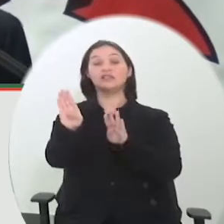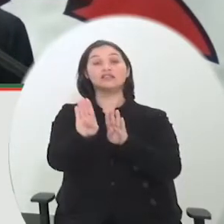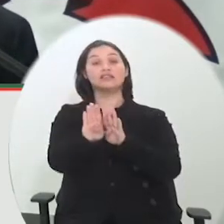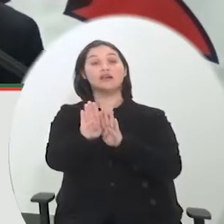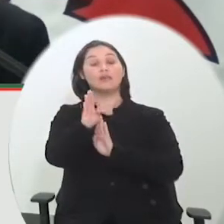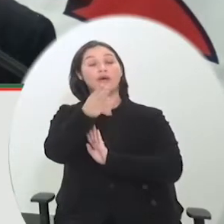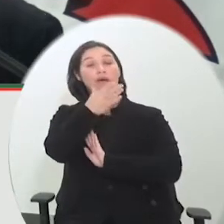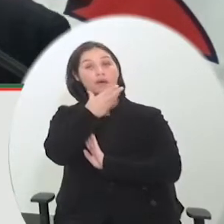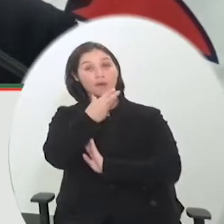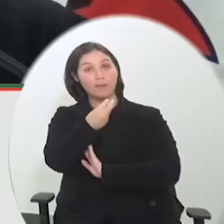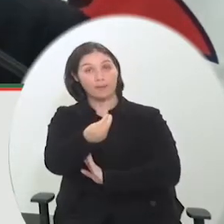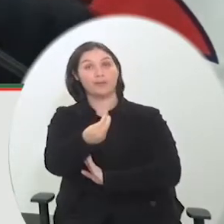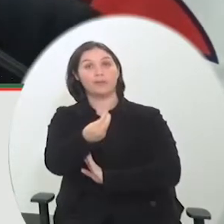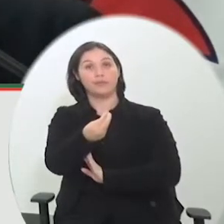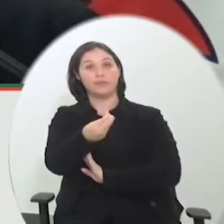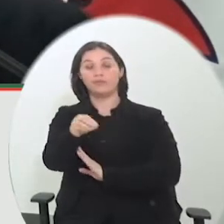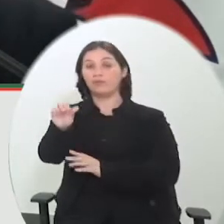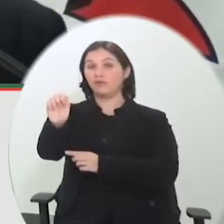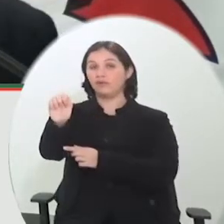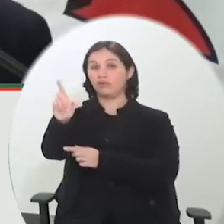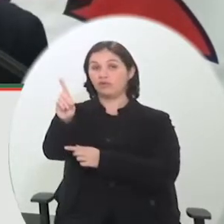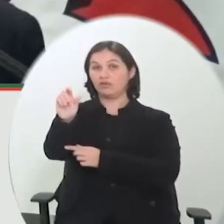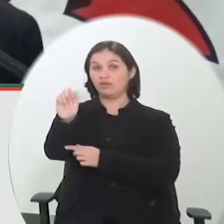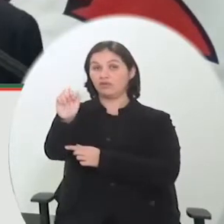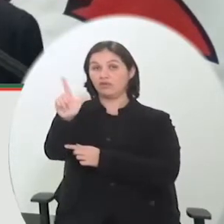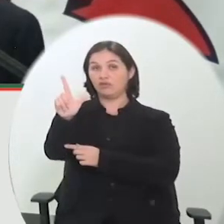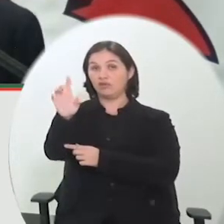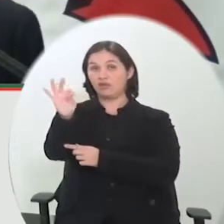Excelentíssimo senhor Adalto de Souza,